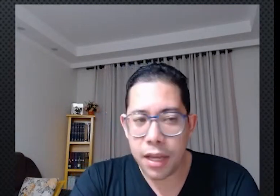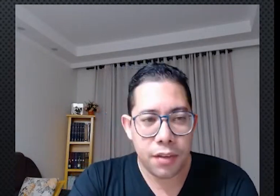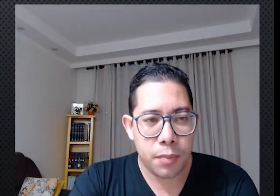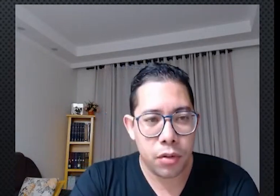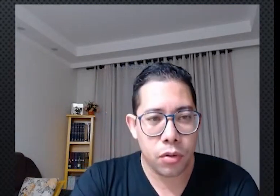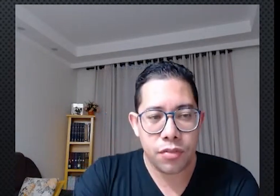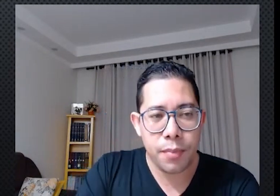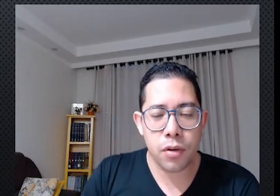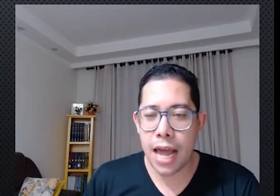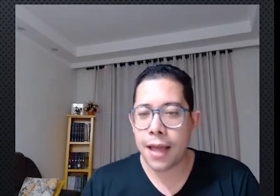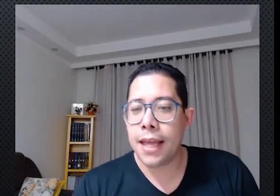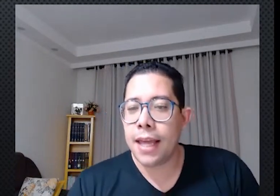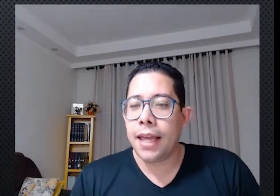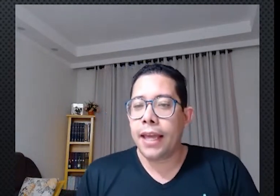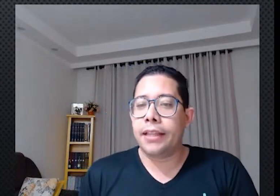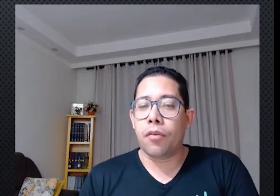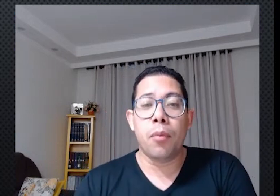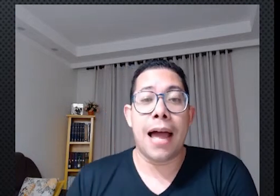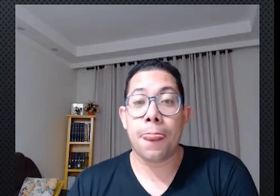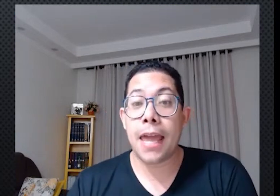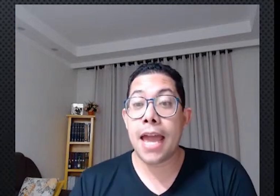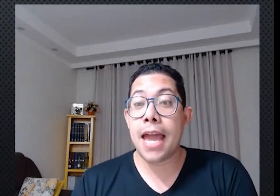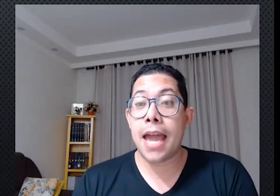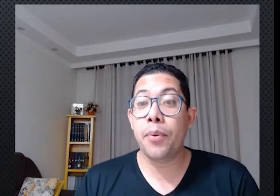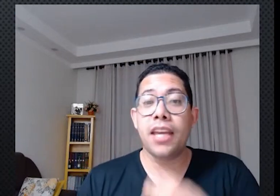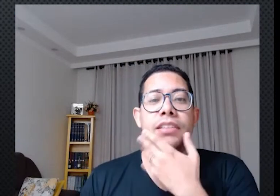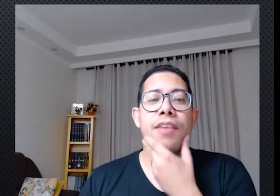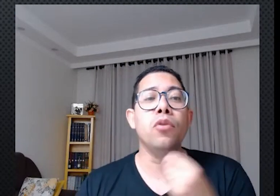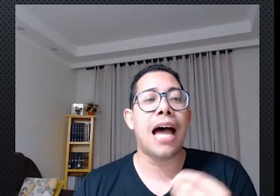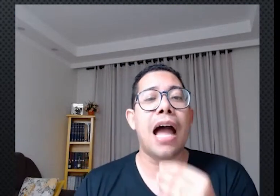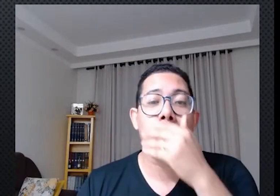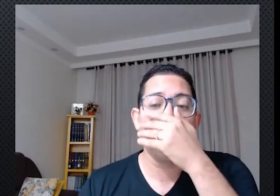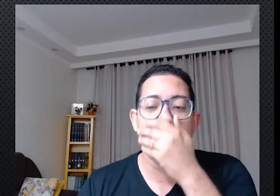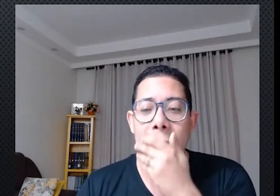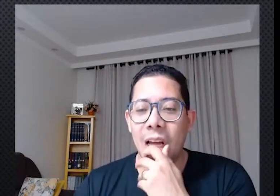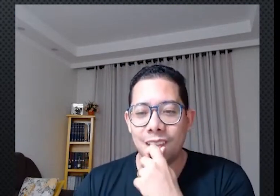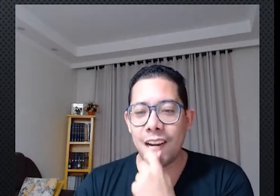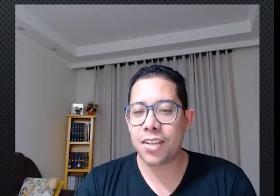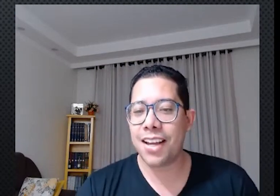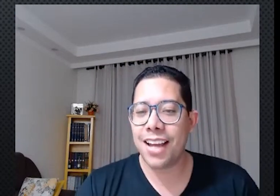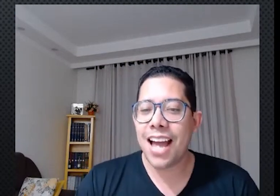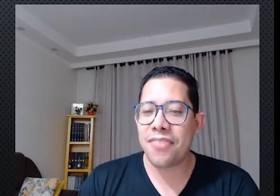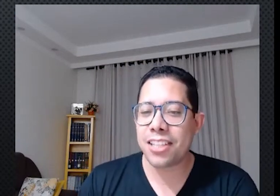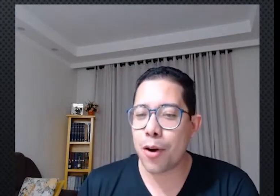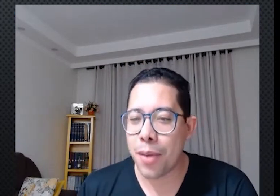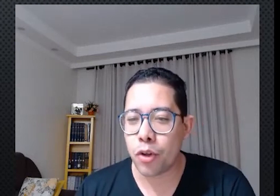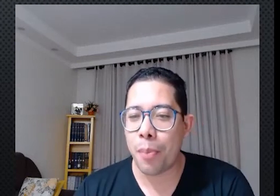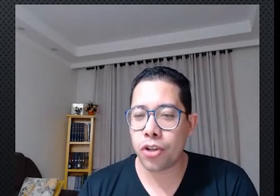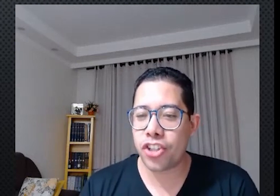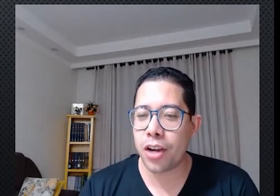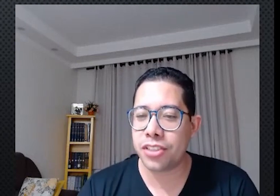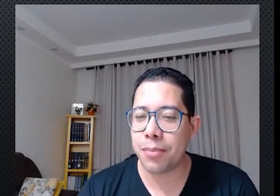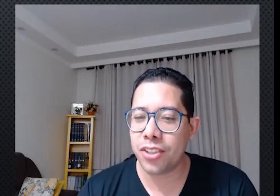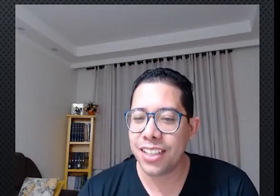Muito bem, vê se melhorou. Acho que vai melhorar. Então, vamos lá. Por quê? Você vai mudar a cultura, certo? A Fátima comentou,